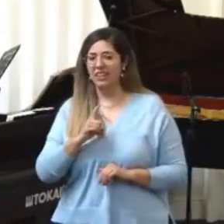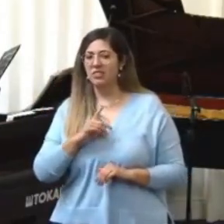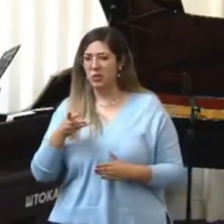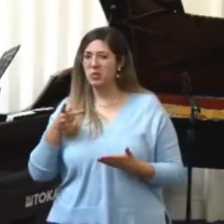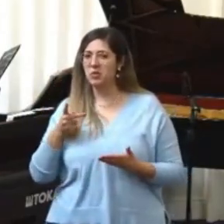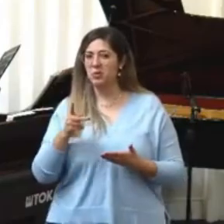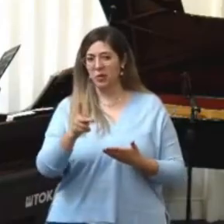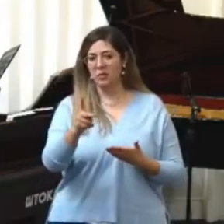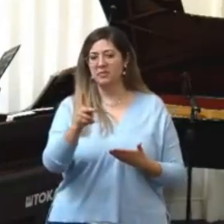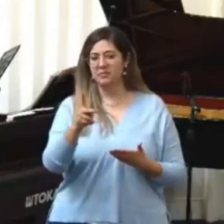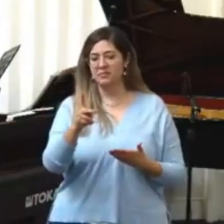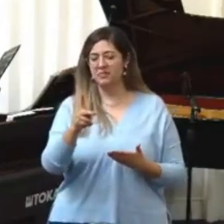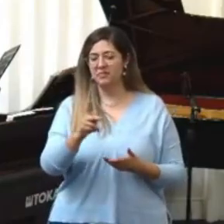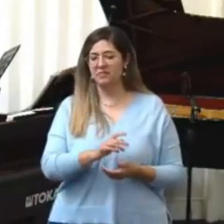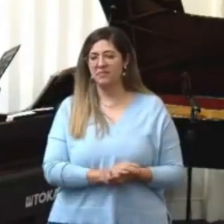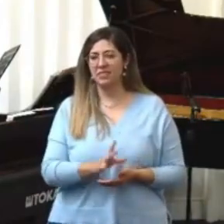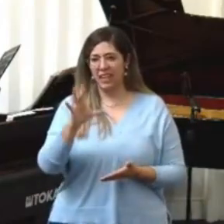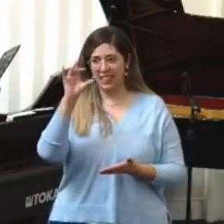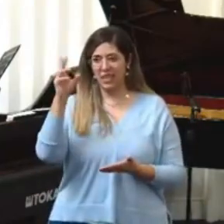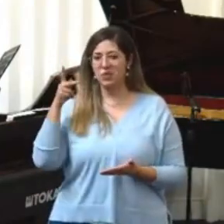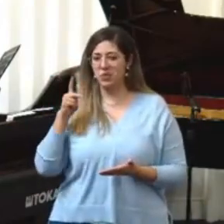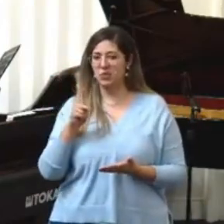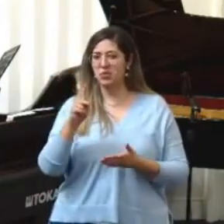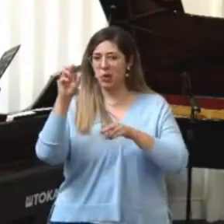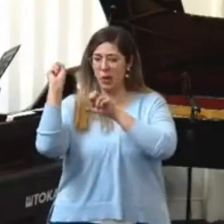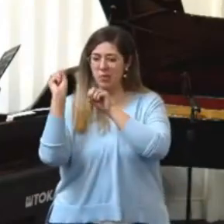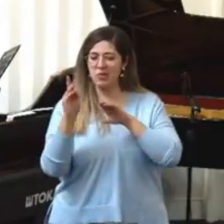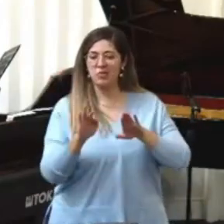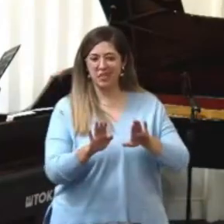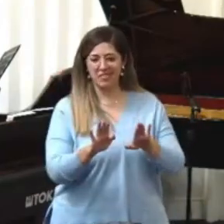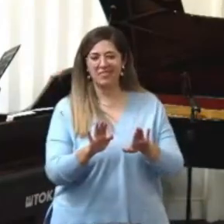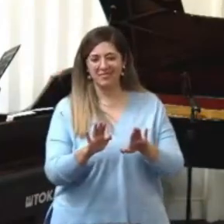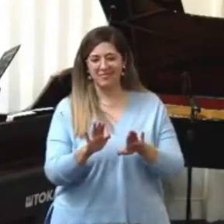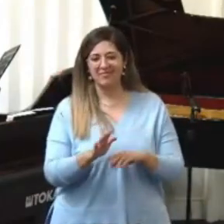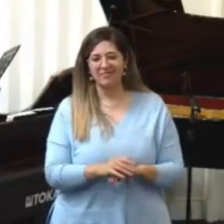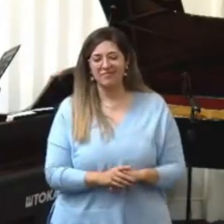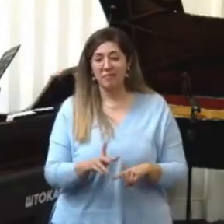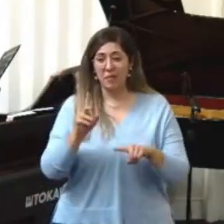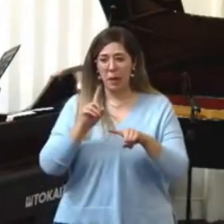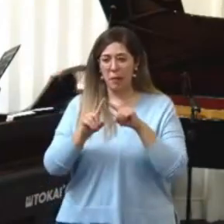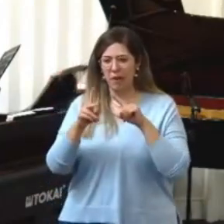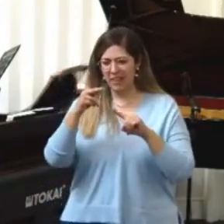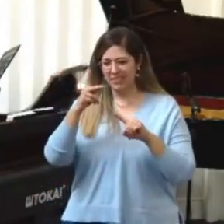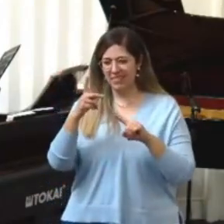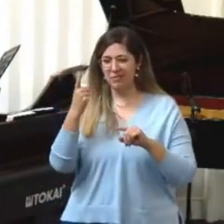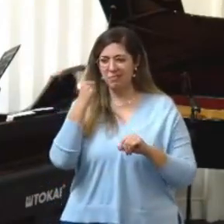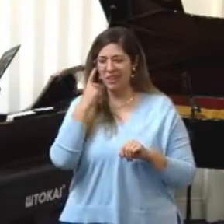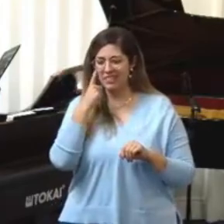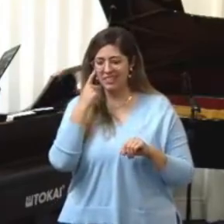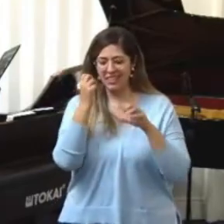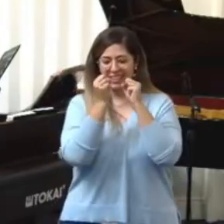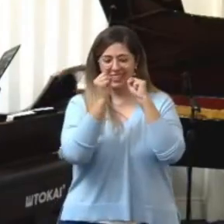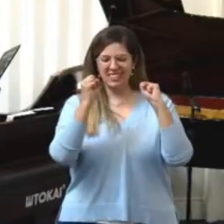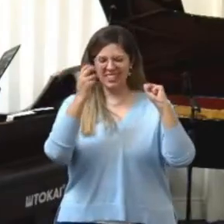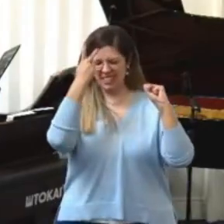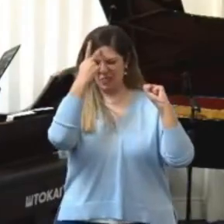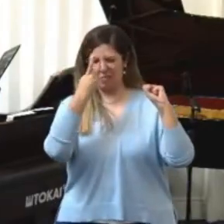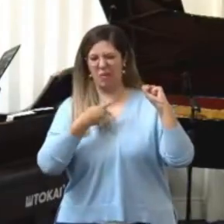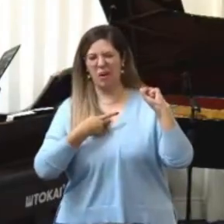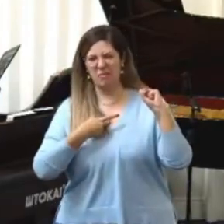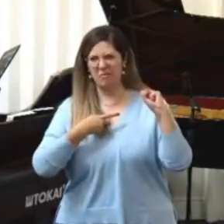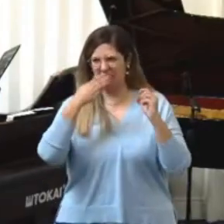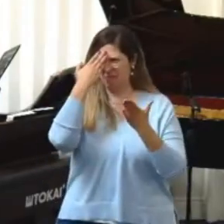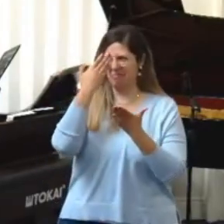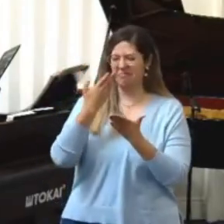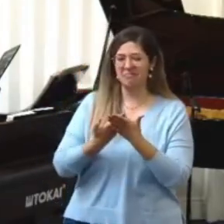de Sansão. E então essa é uma passagem que nos mostra que muitas vezes a fé verdadeira não é medida